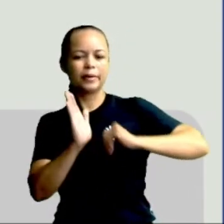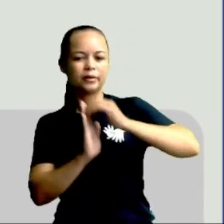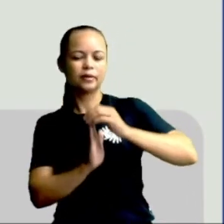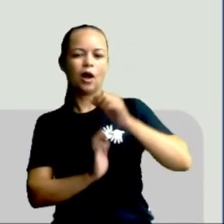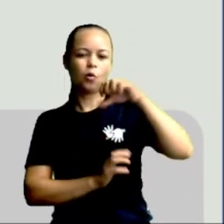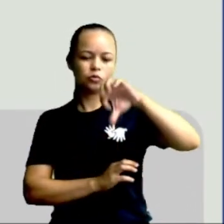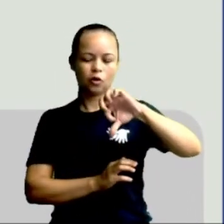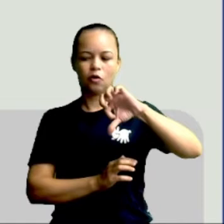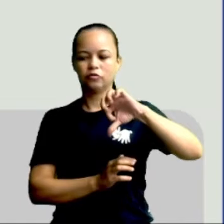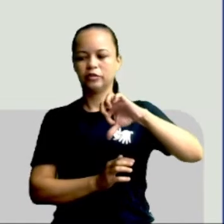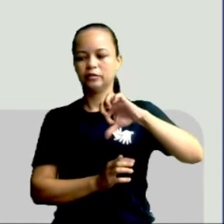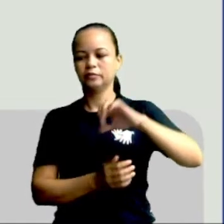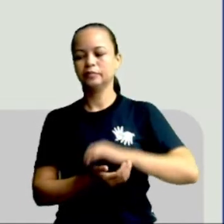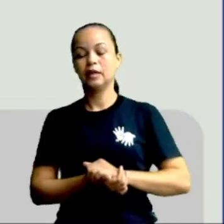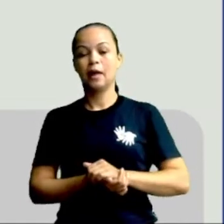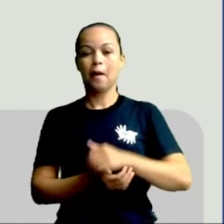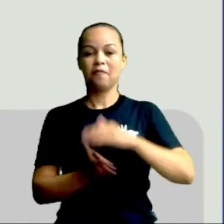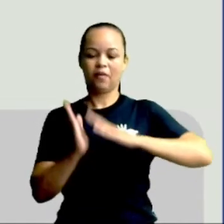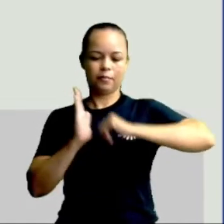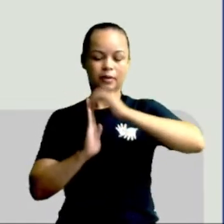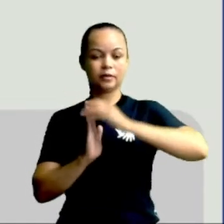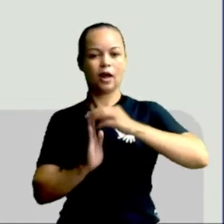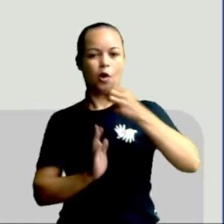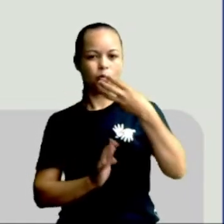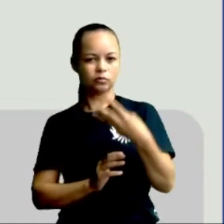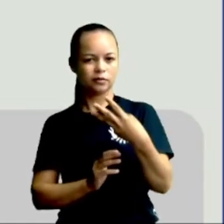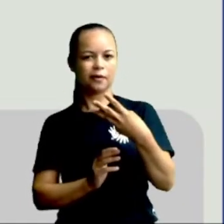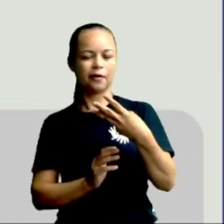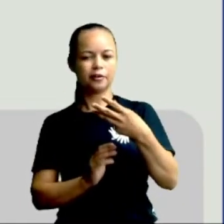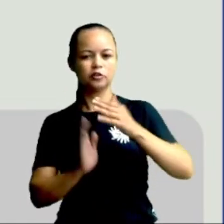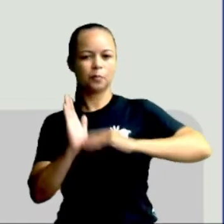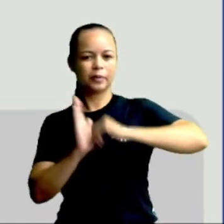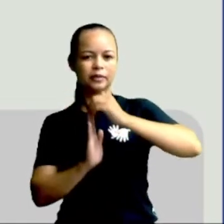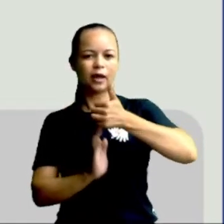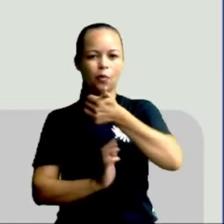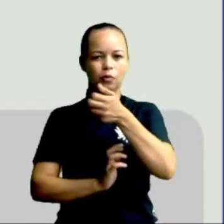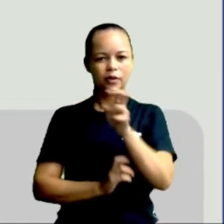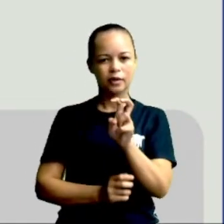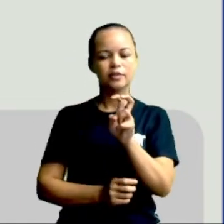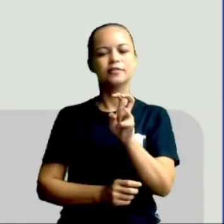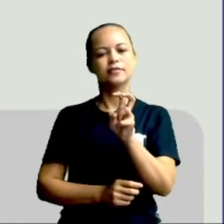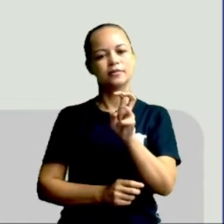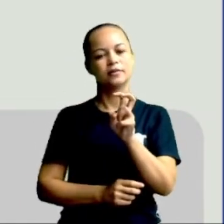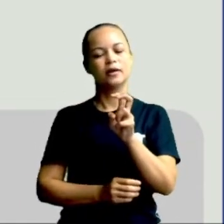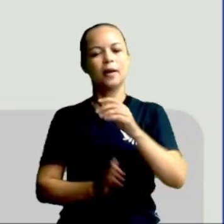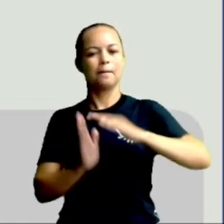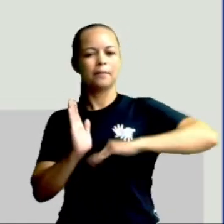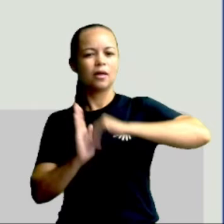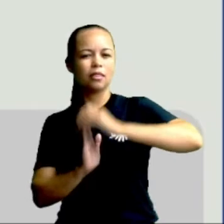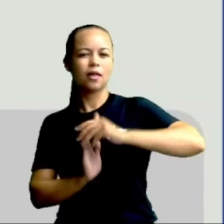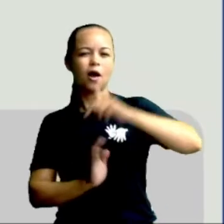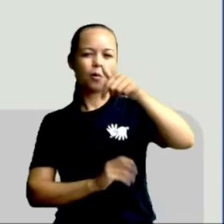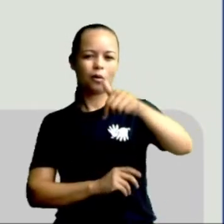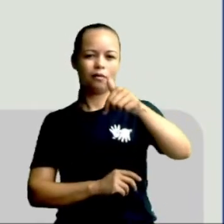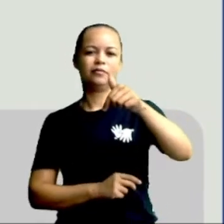pintar o 3, vamos pintar o 15, vamos pintar o